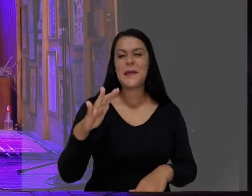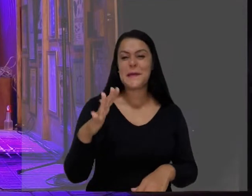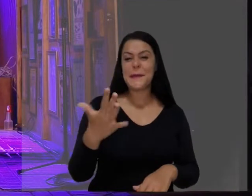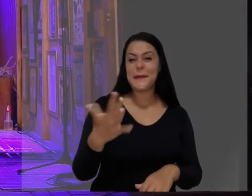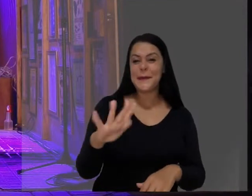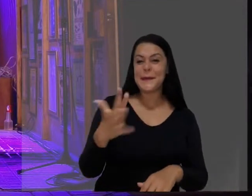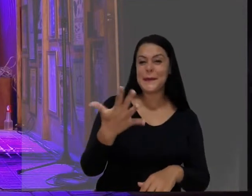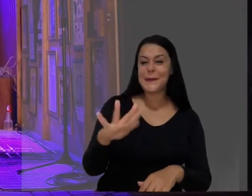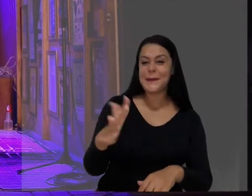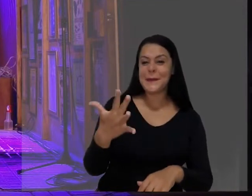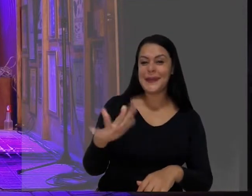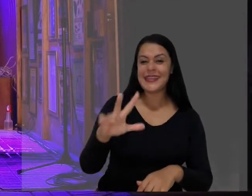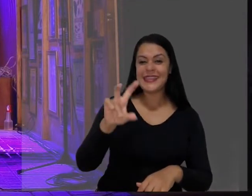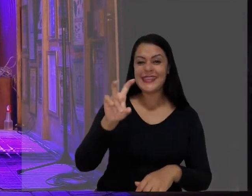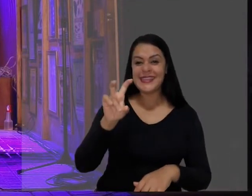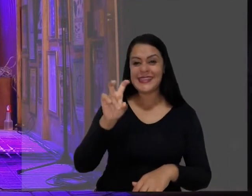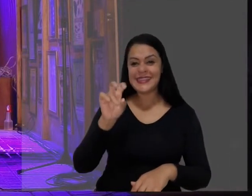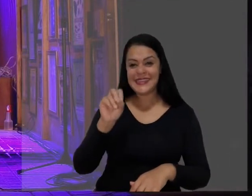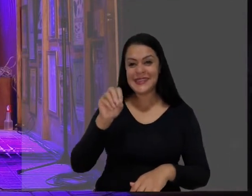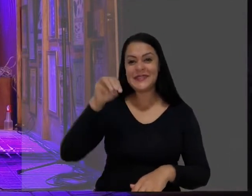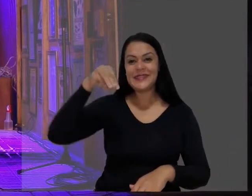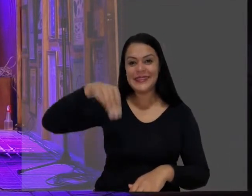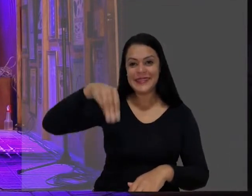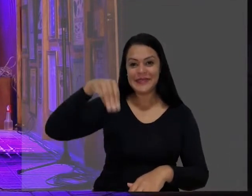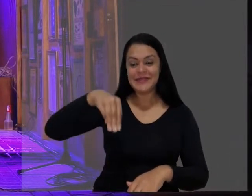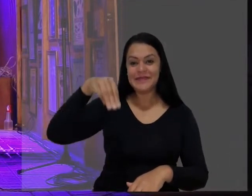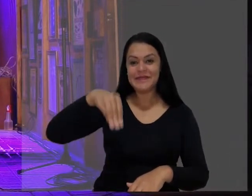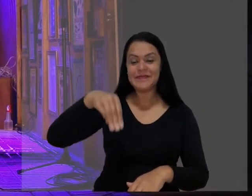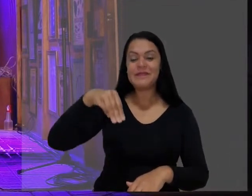menos 50 minutos.